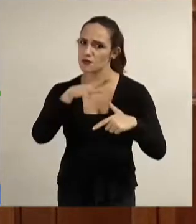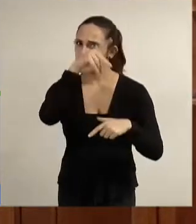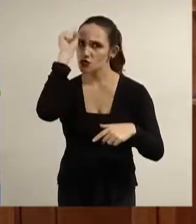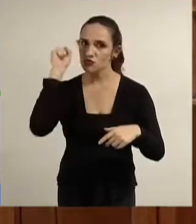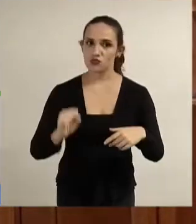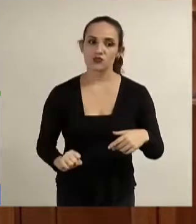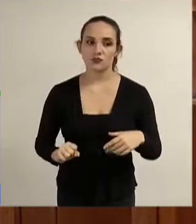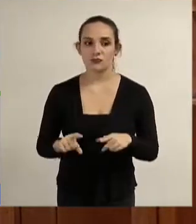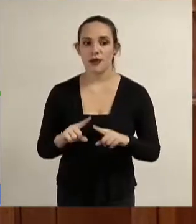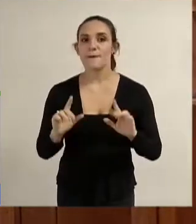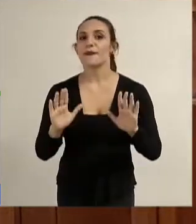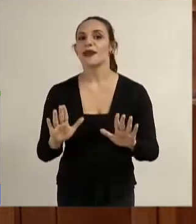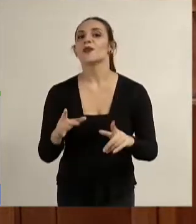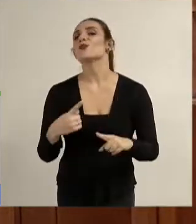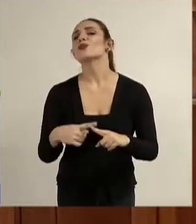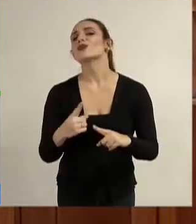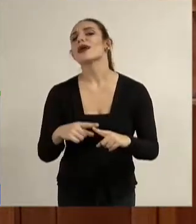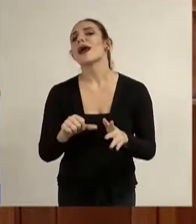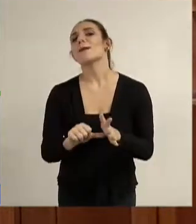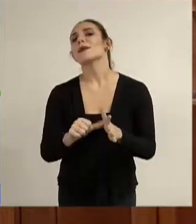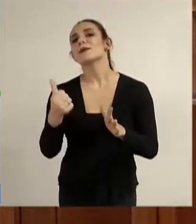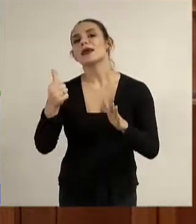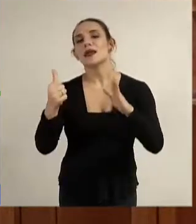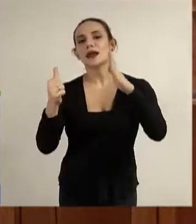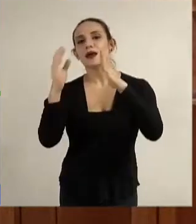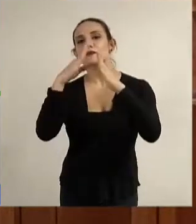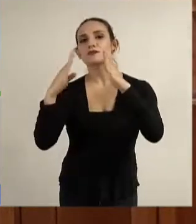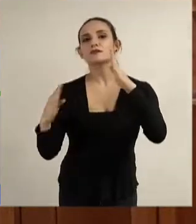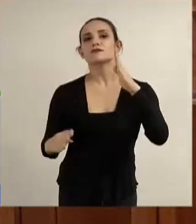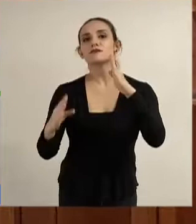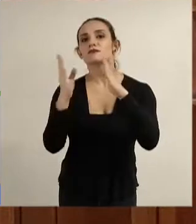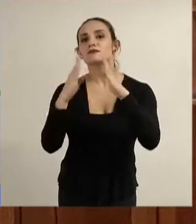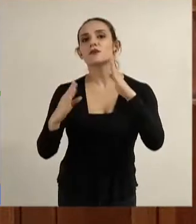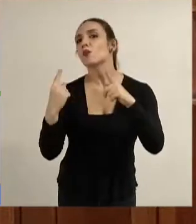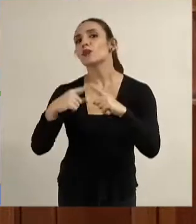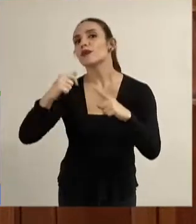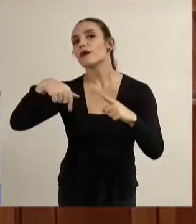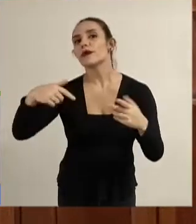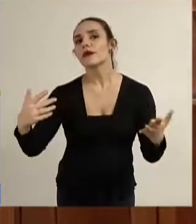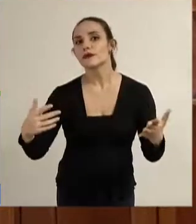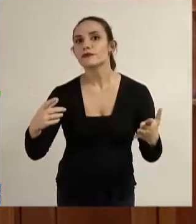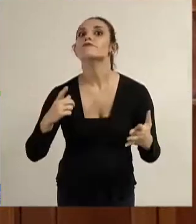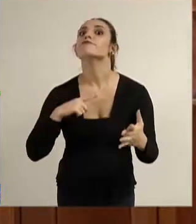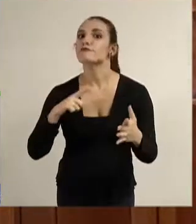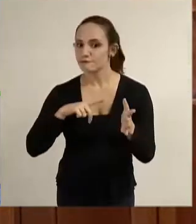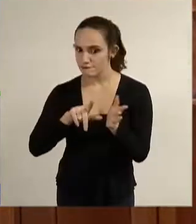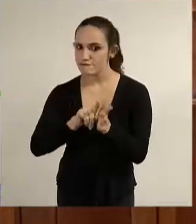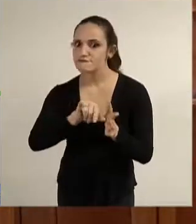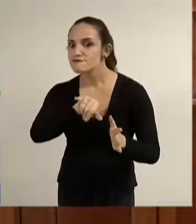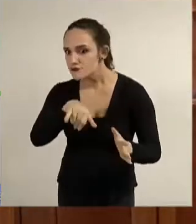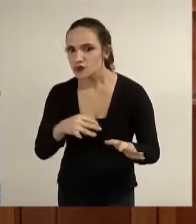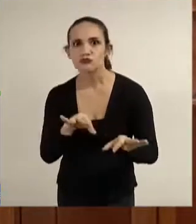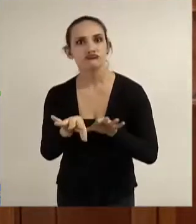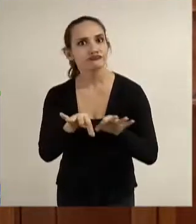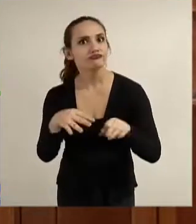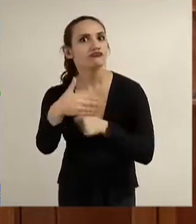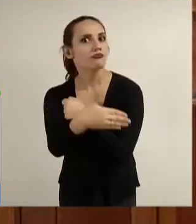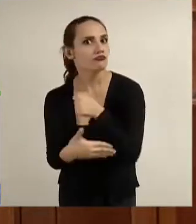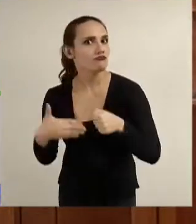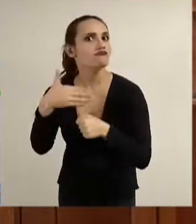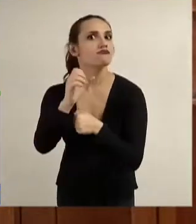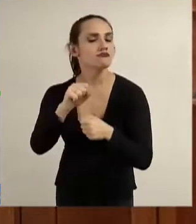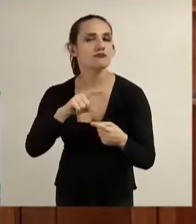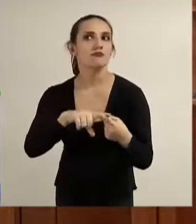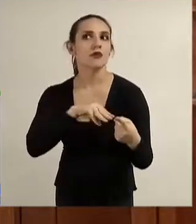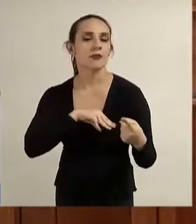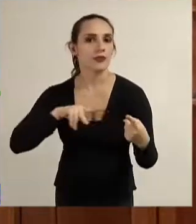que foi instalada a primeira Casa da Mulher Brasileira e que tem toda uma rede de proteção organizada com o poder público, o